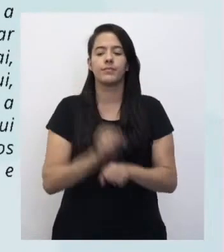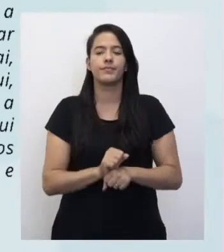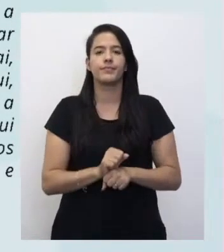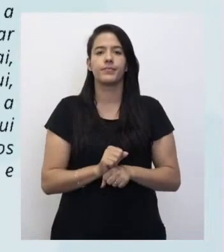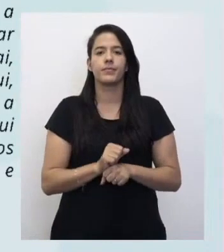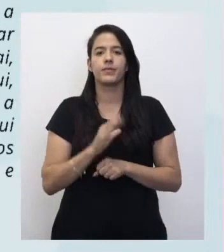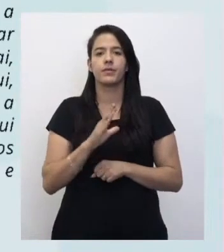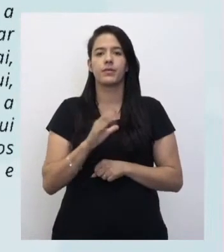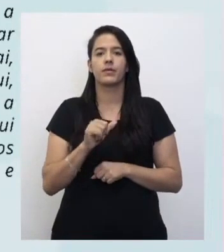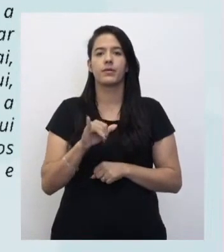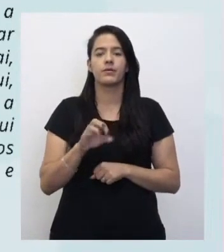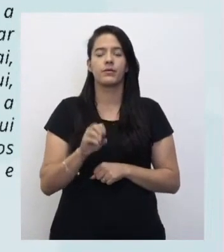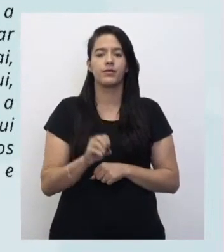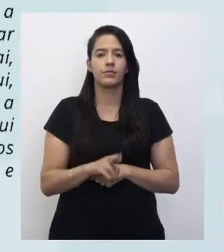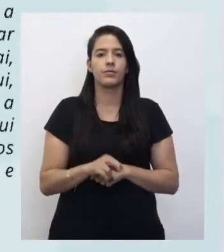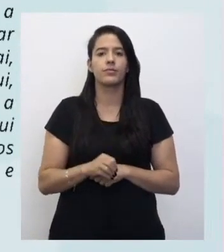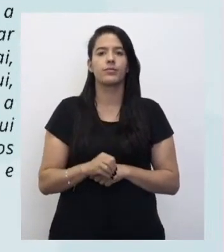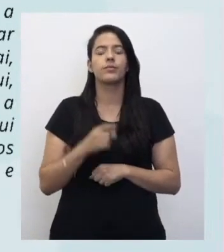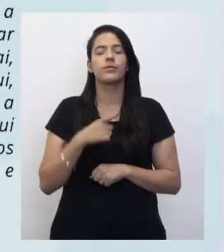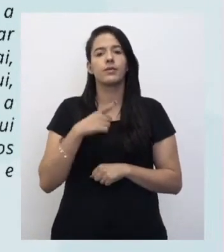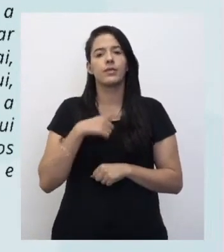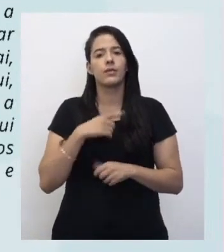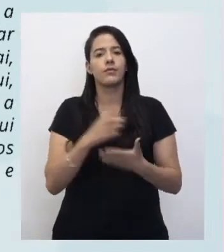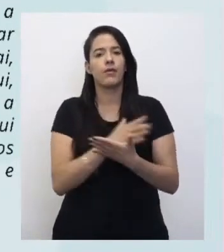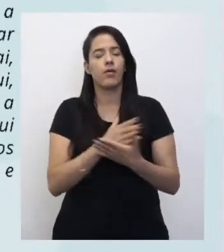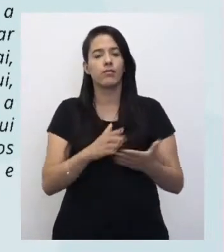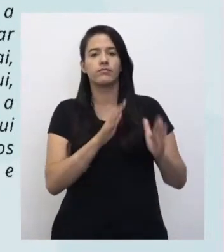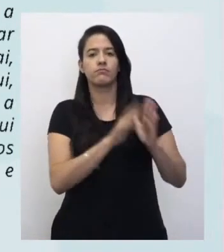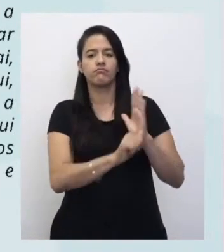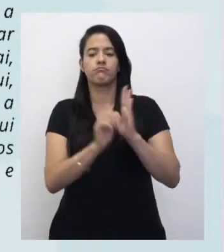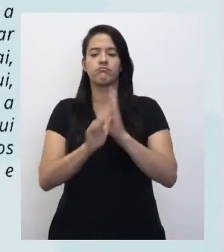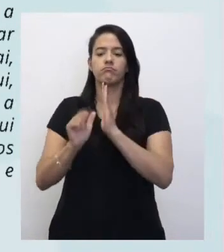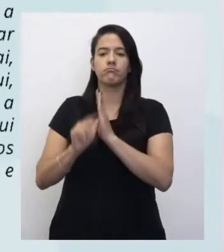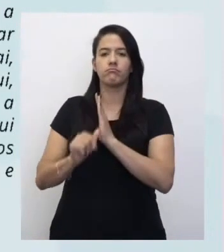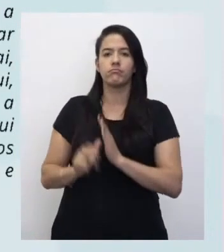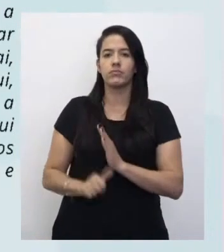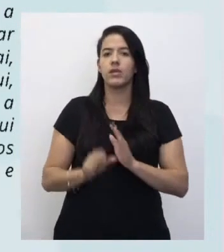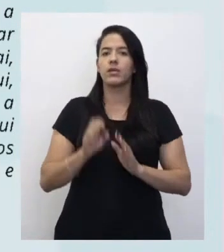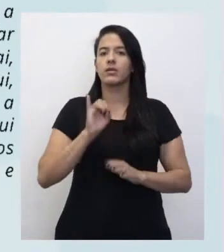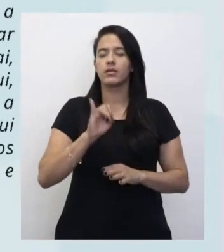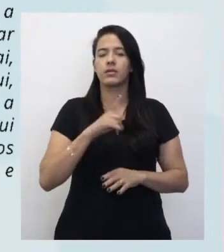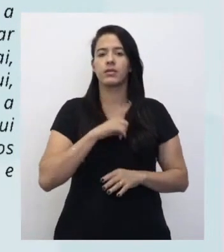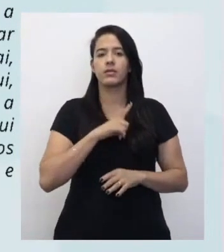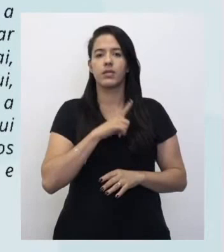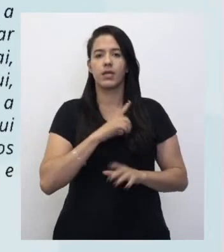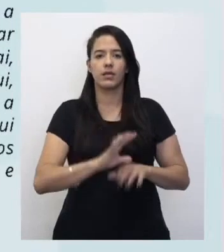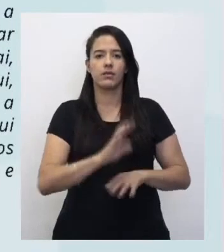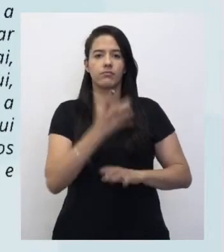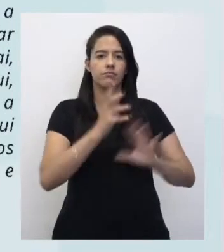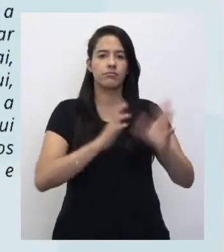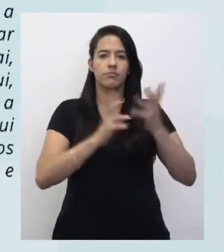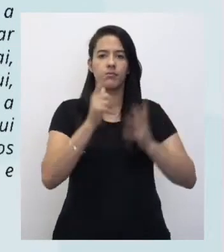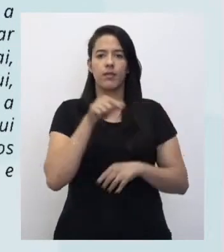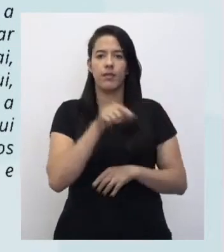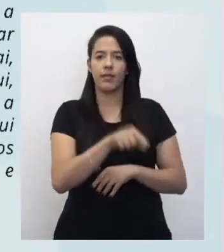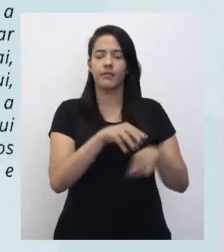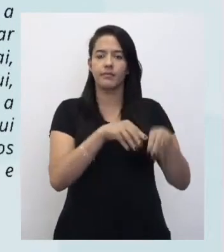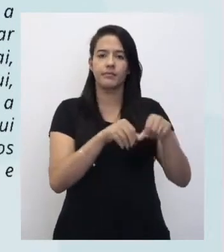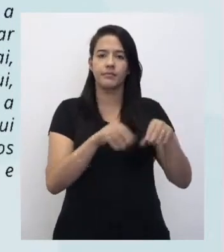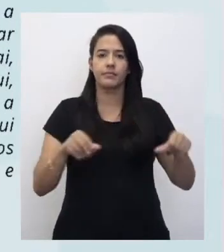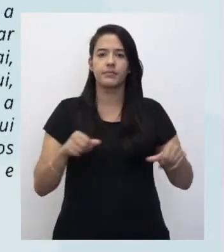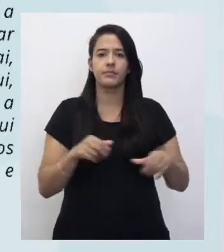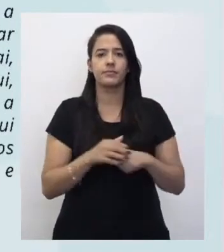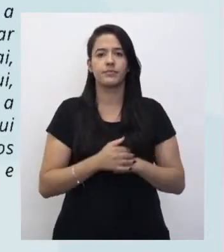muitas vezes, os salteiam os ladrões, que há naquela terra, os quais são alarves